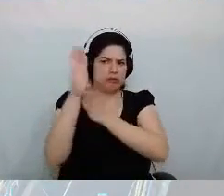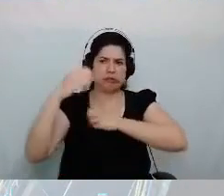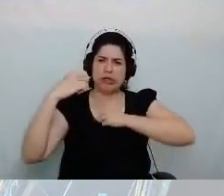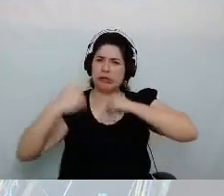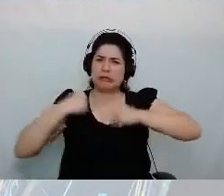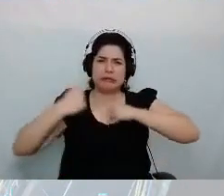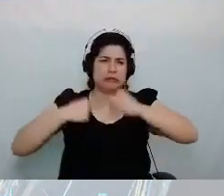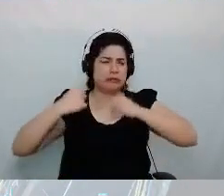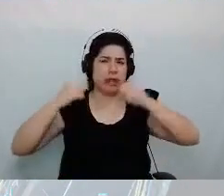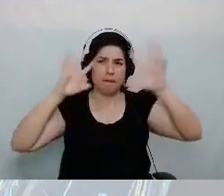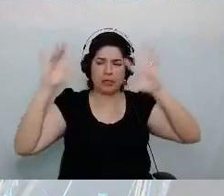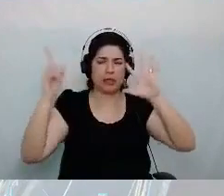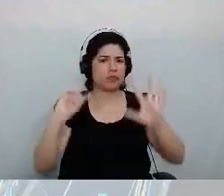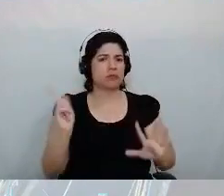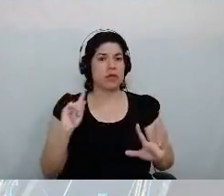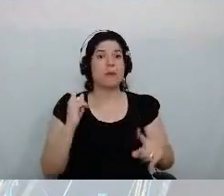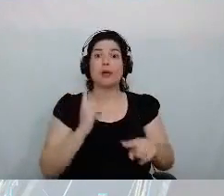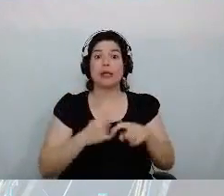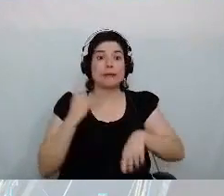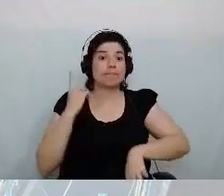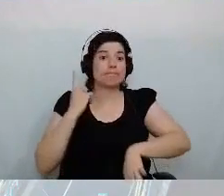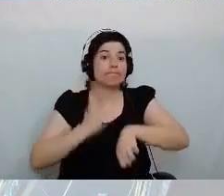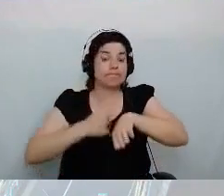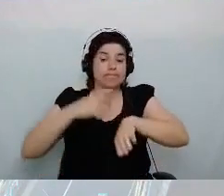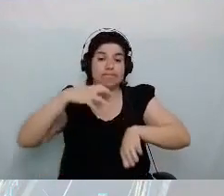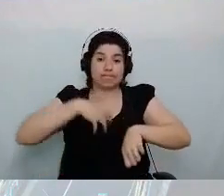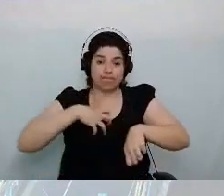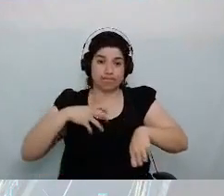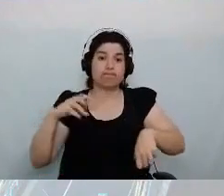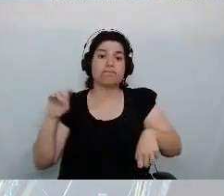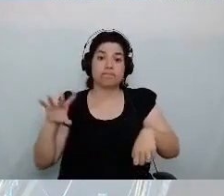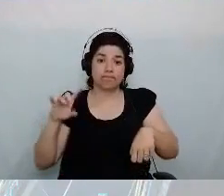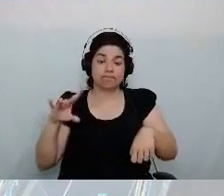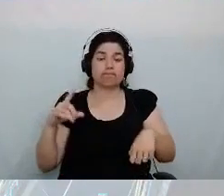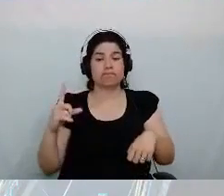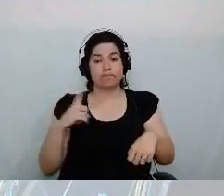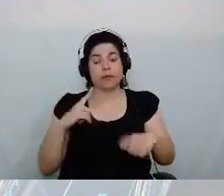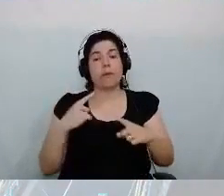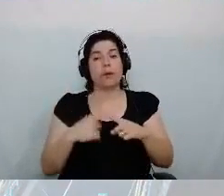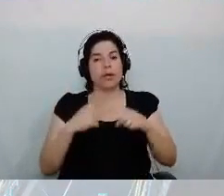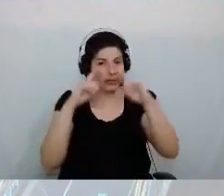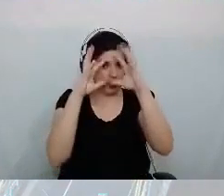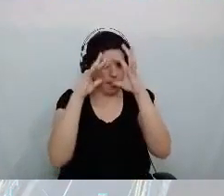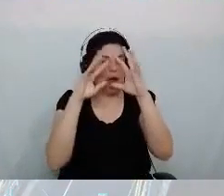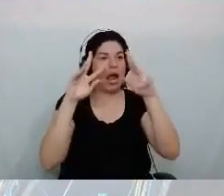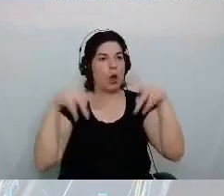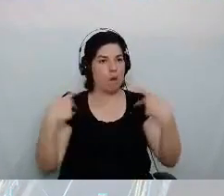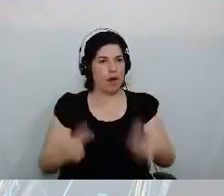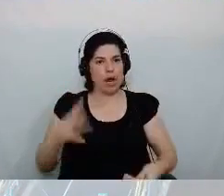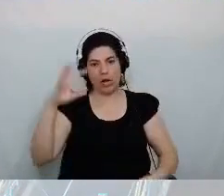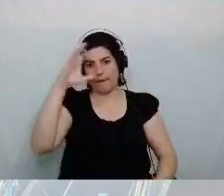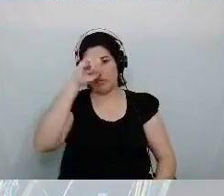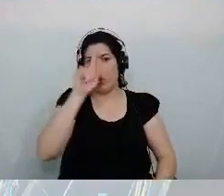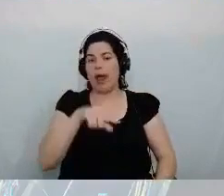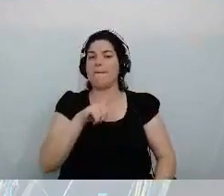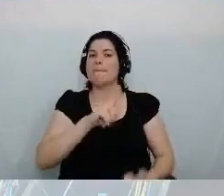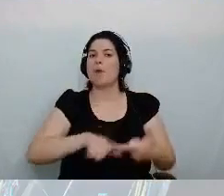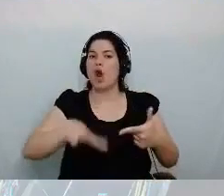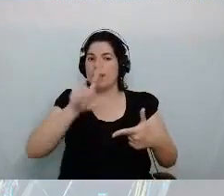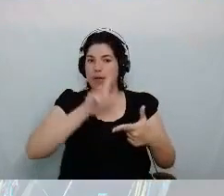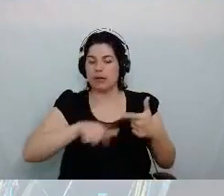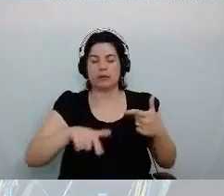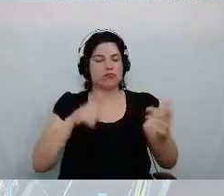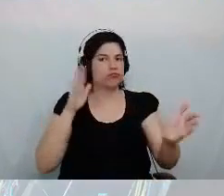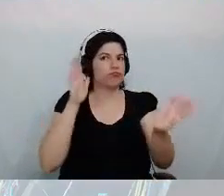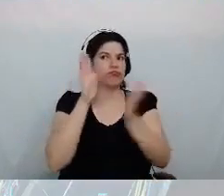pensar. É instintivo. O cérebro humano já aprendeu que este tipo de coisa é um problema e a gente sai daqui sem